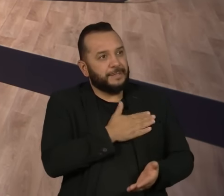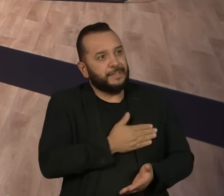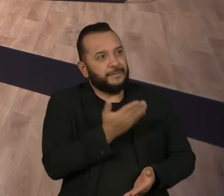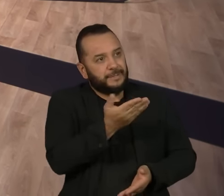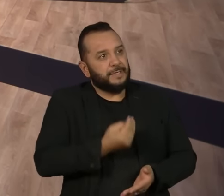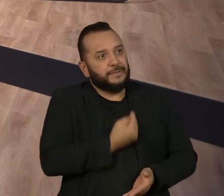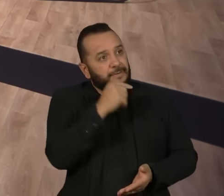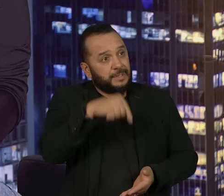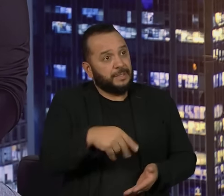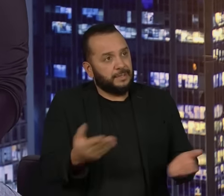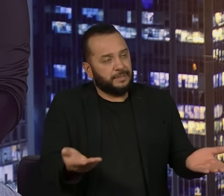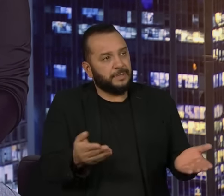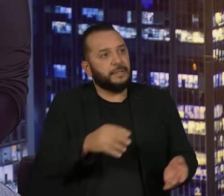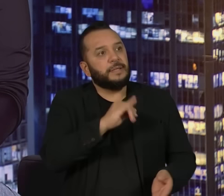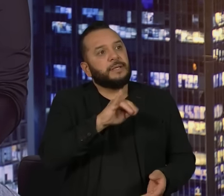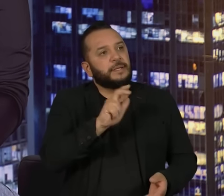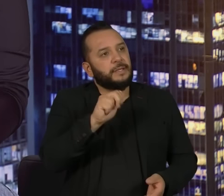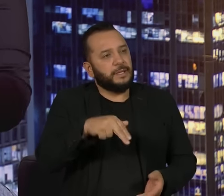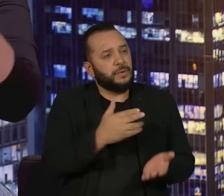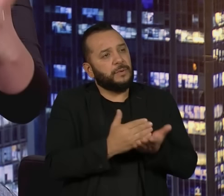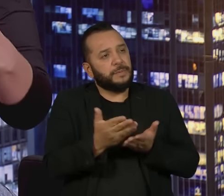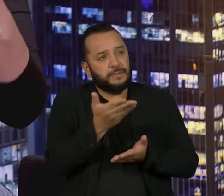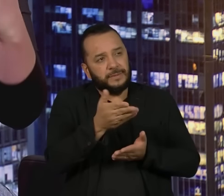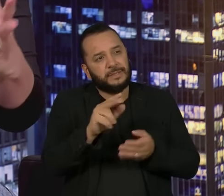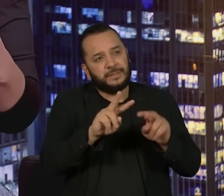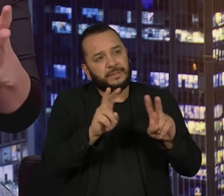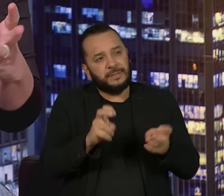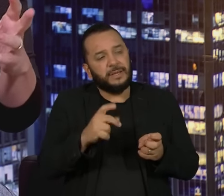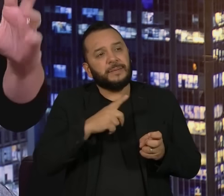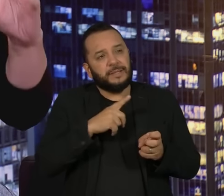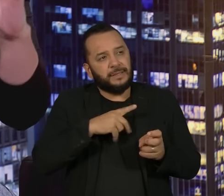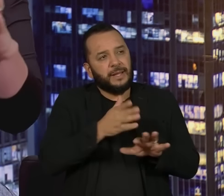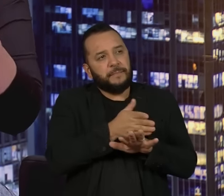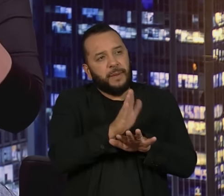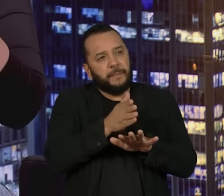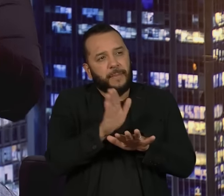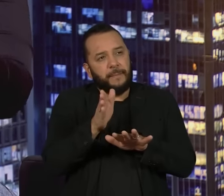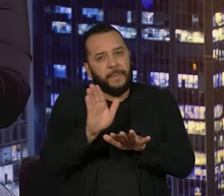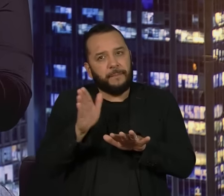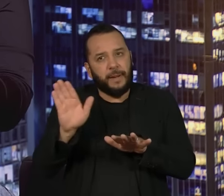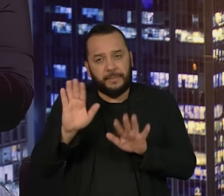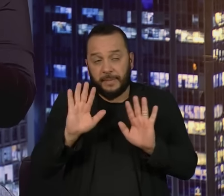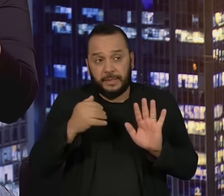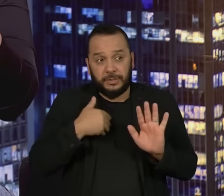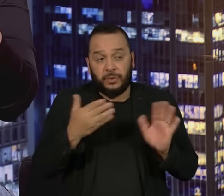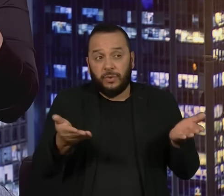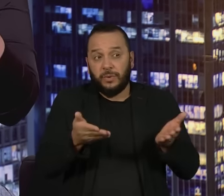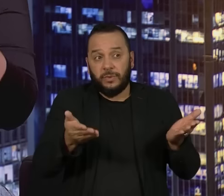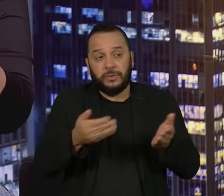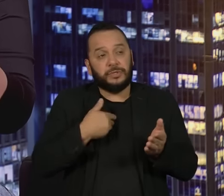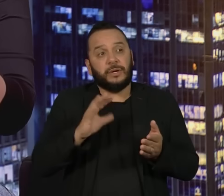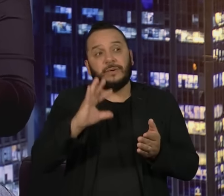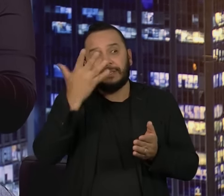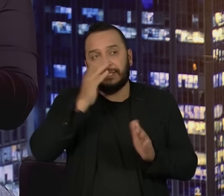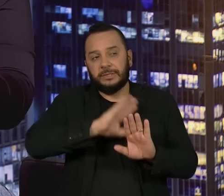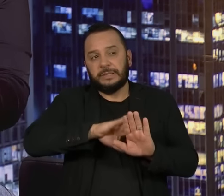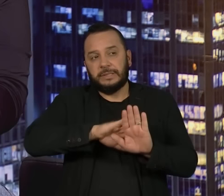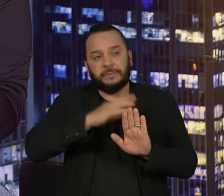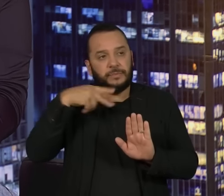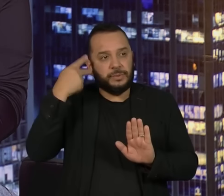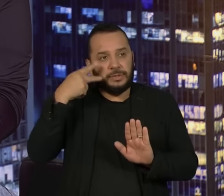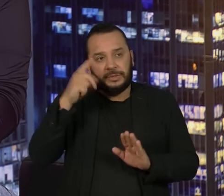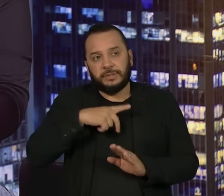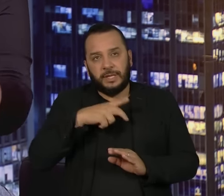gente. Bom, Ilan, queria começar com você, Eu acho que esse tema tem várias nuances, Eu queria começar pela mais atual, que tem o viés político.